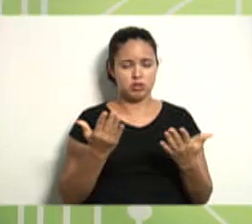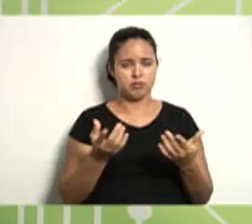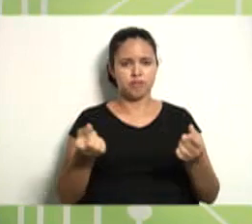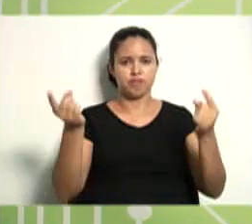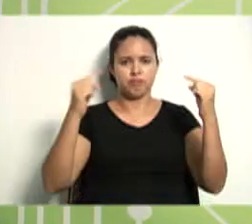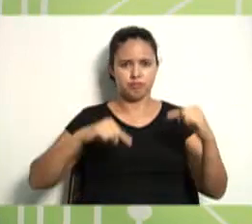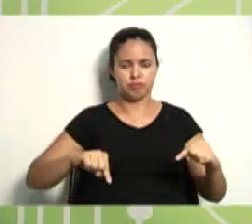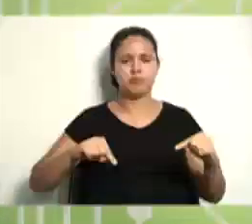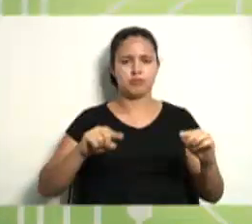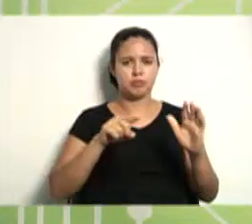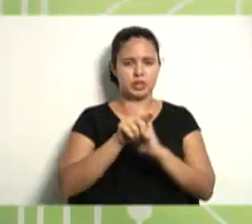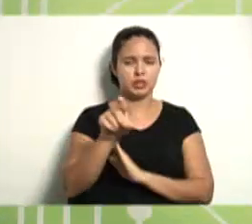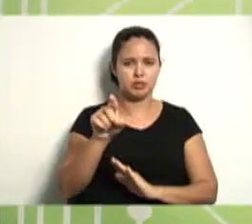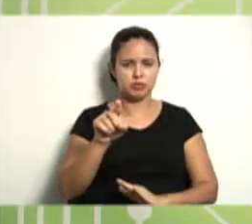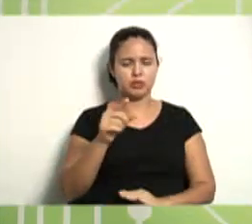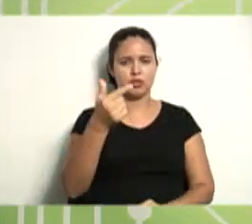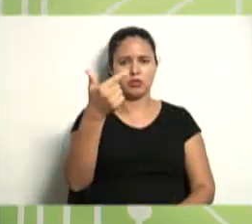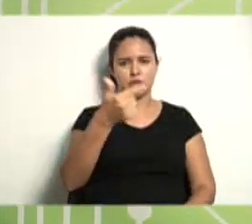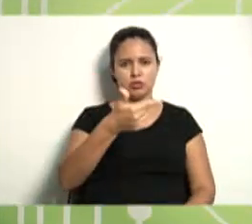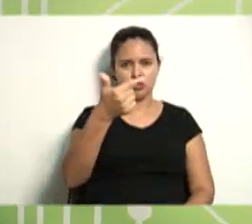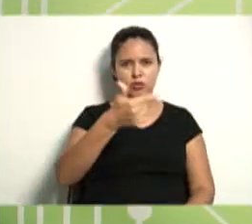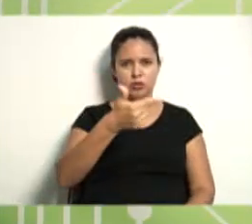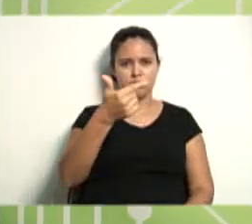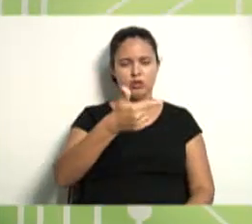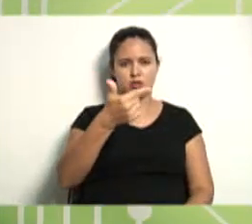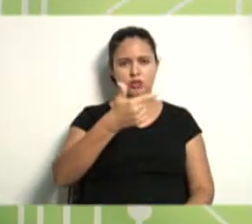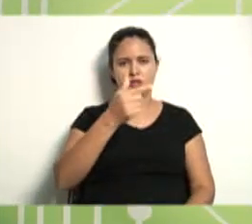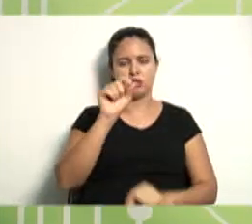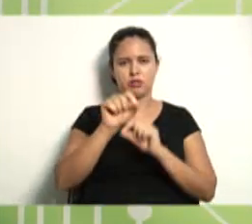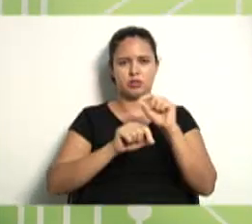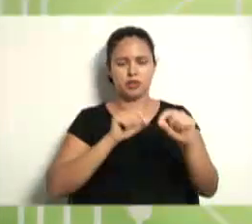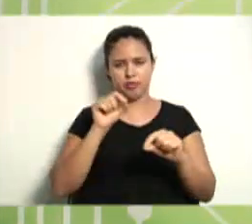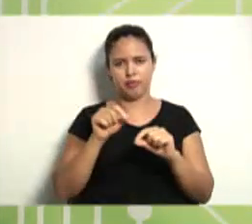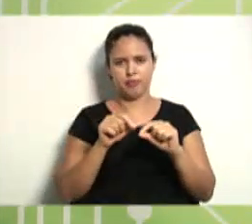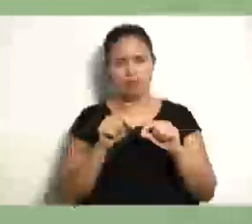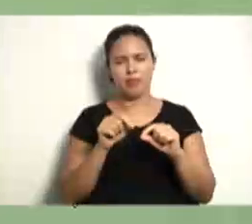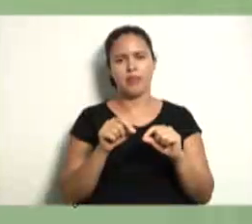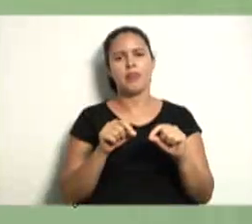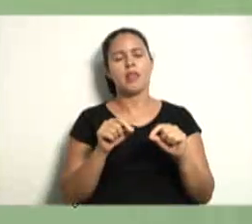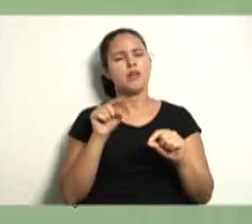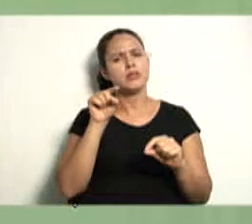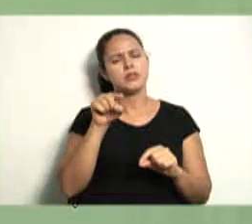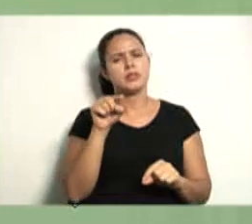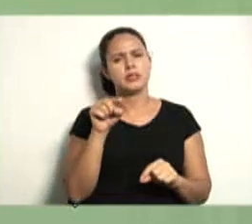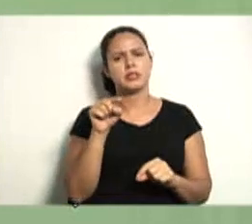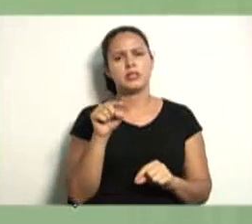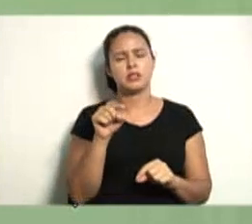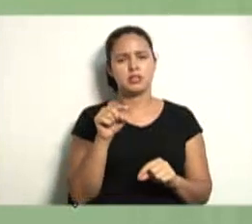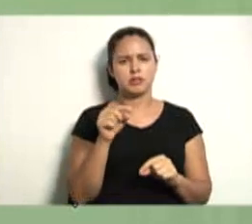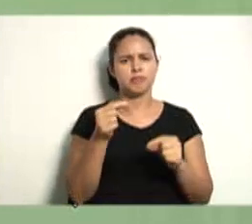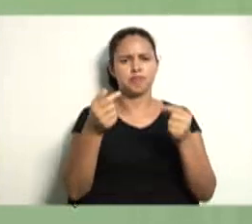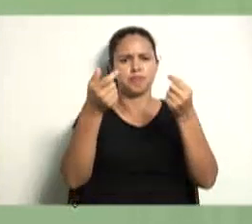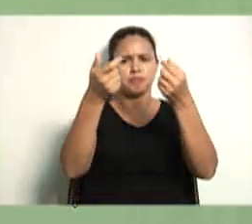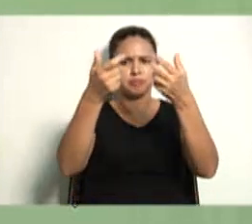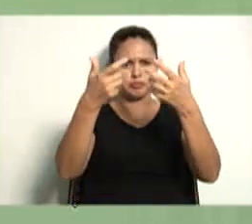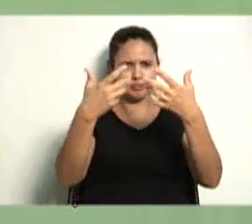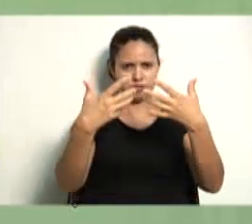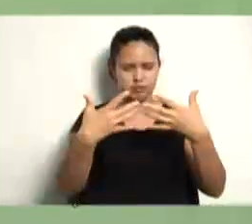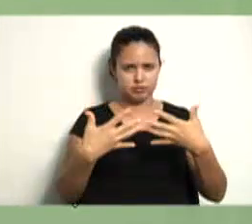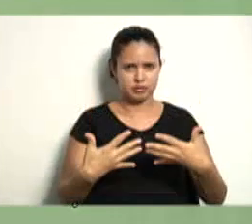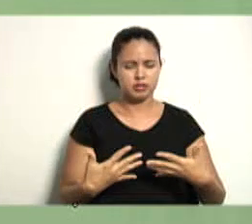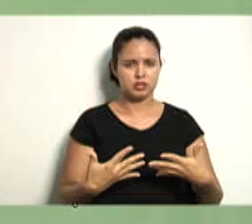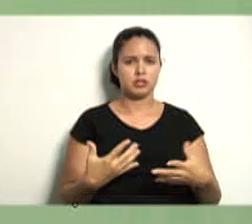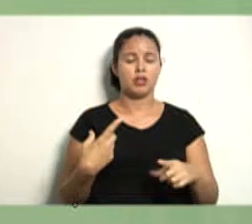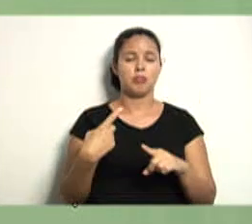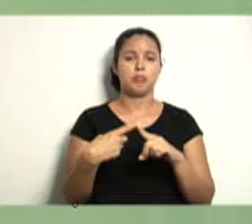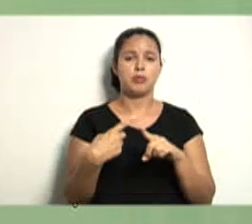para a próxima pergunta, a pergunta número 2. A pergunta 2 é para você justificar